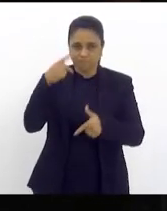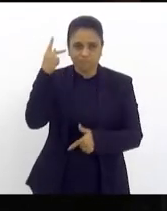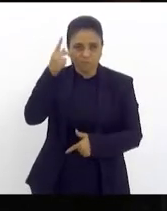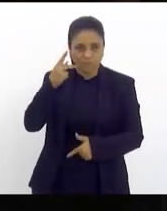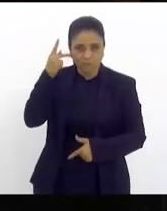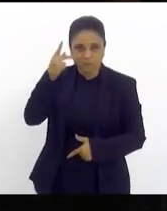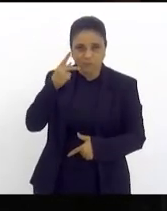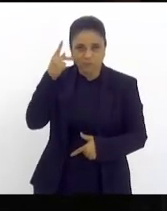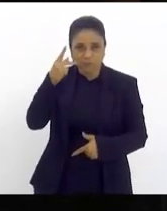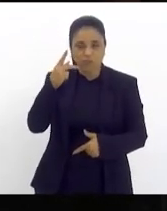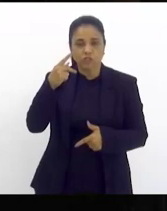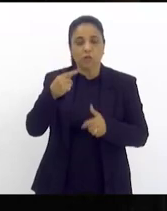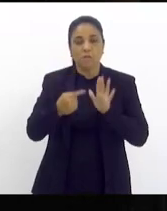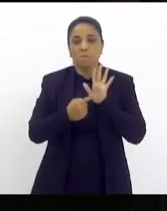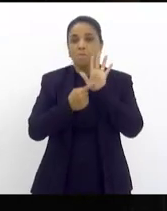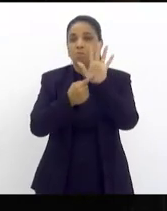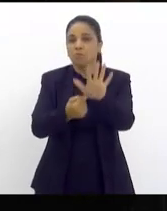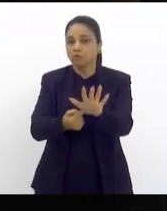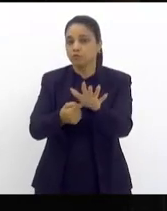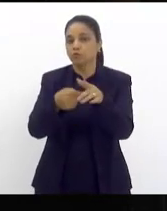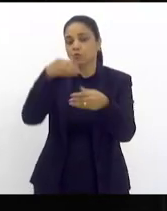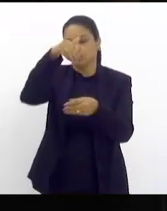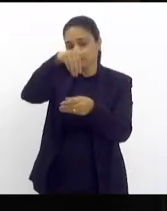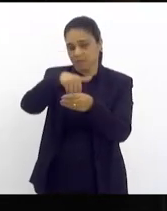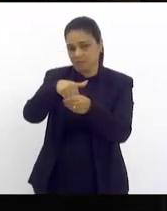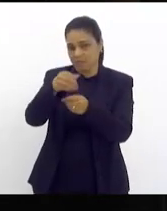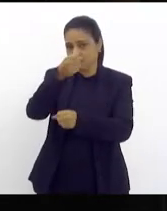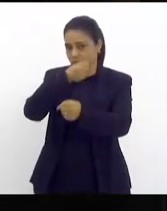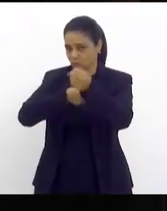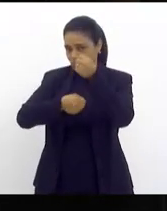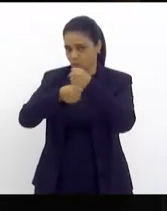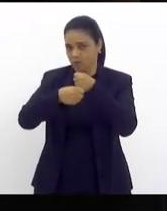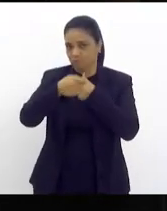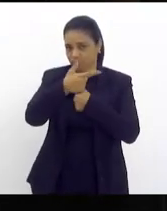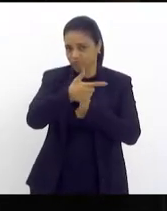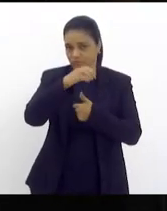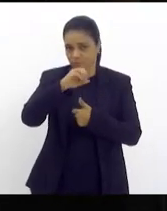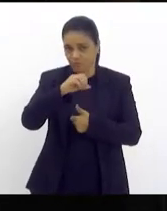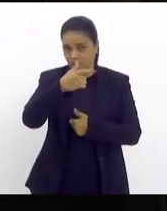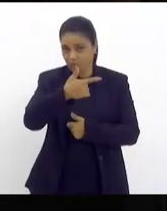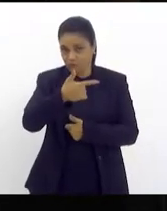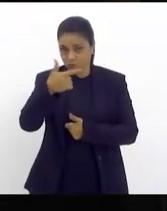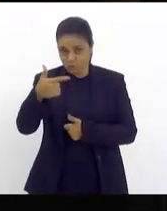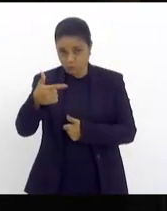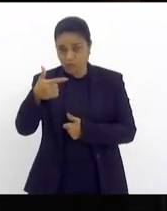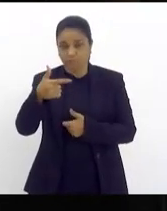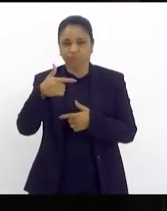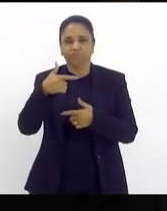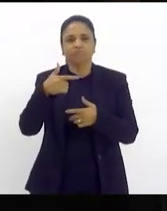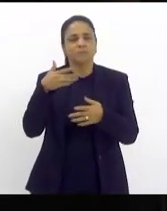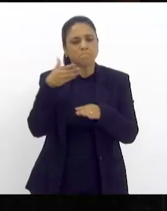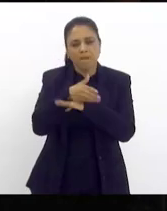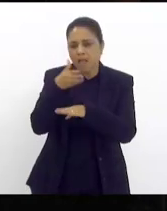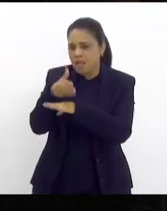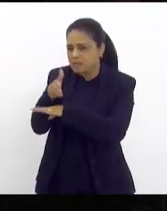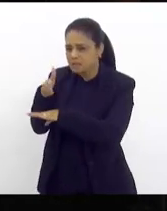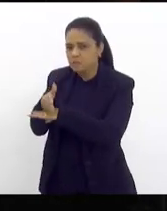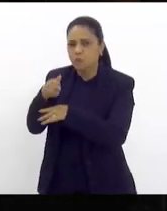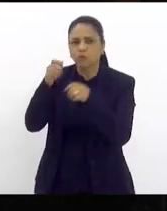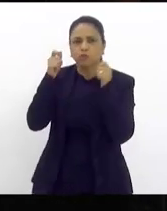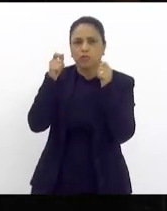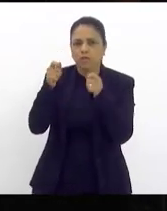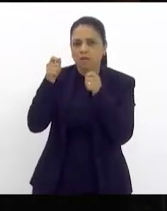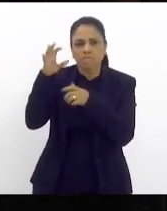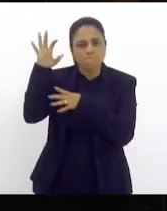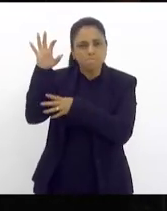muito retratado nessa eleição de 2022, como ele conseguiu participar de tantas campanhas, conseguiu